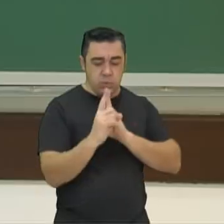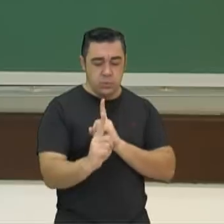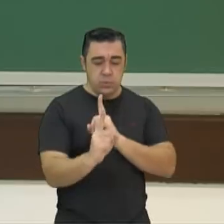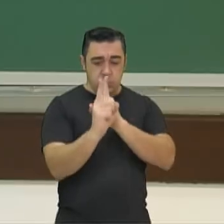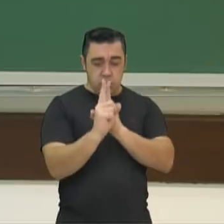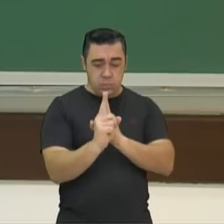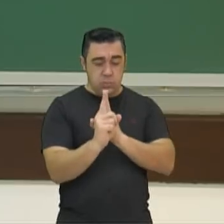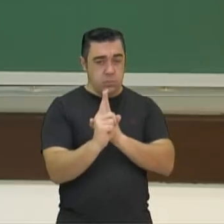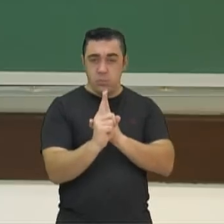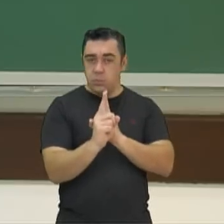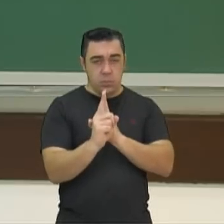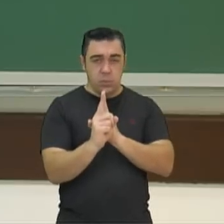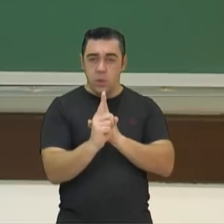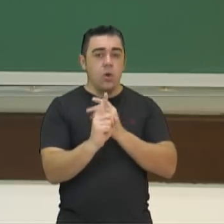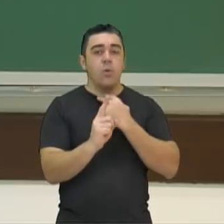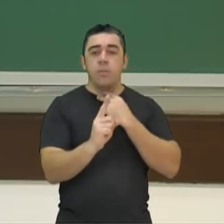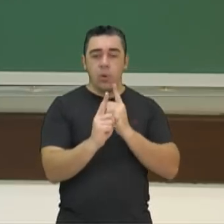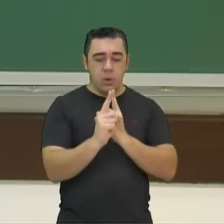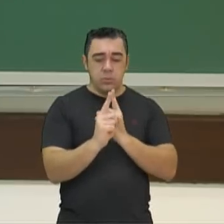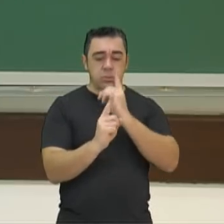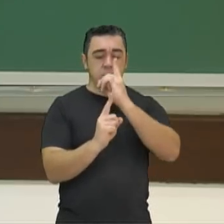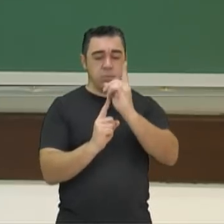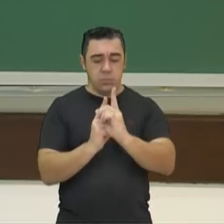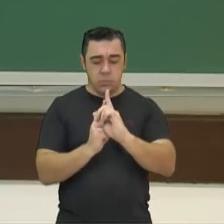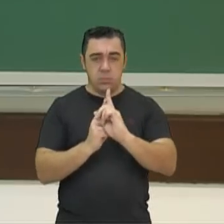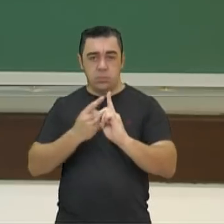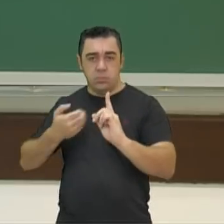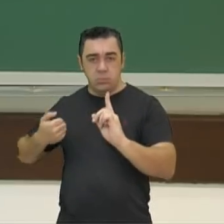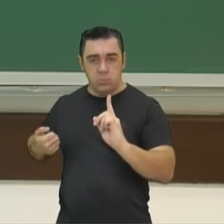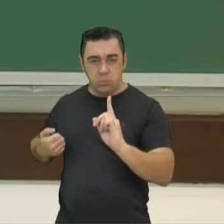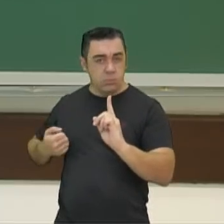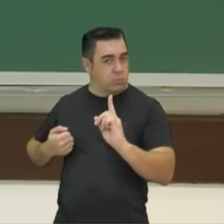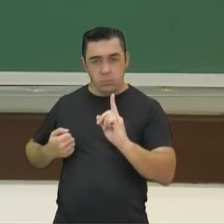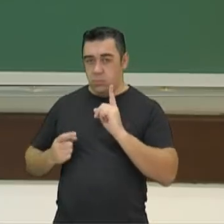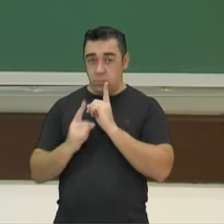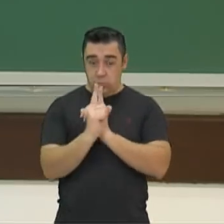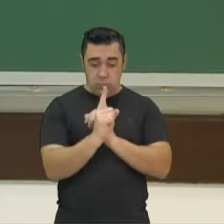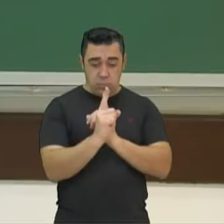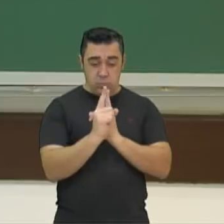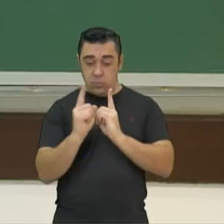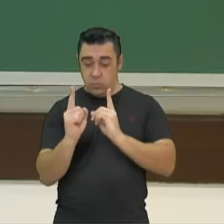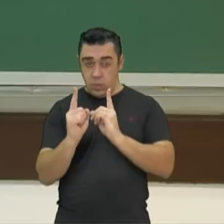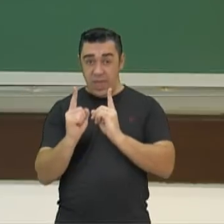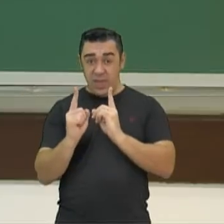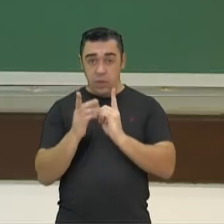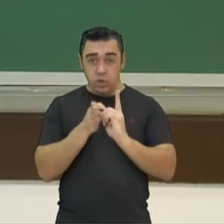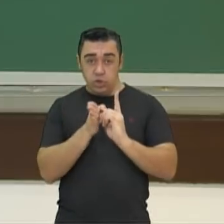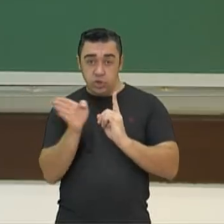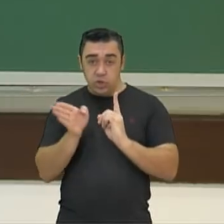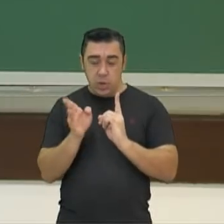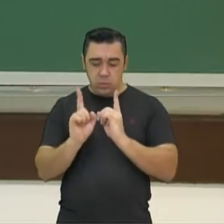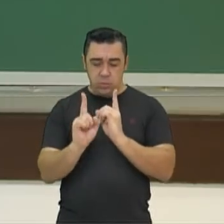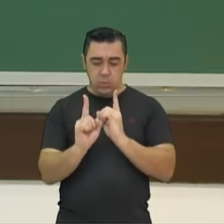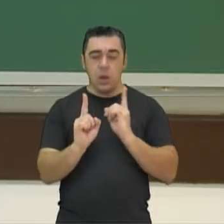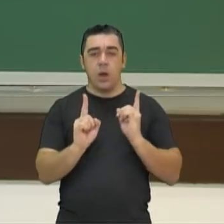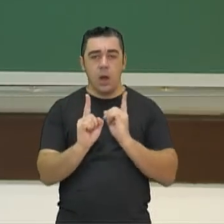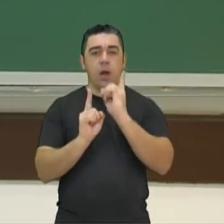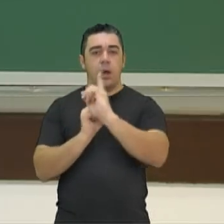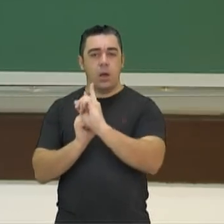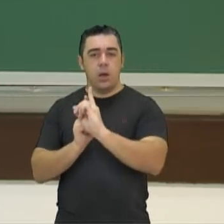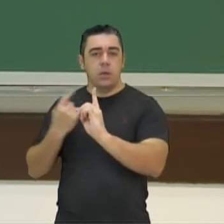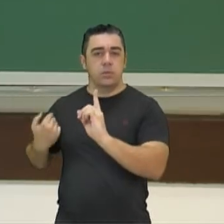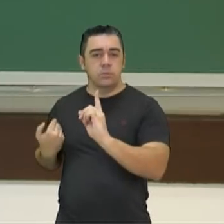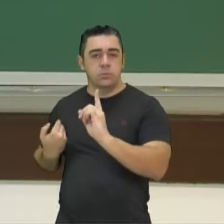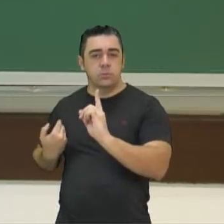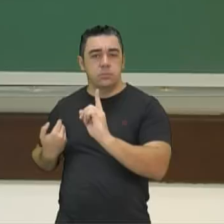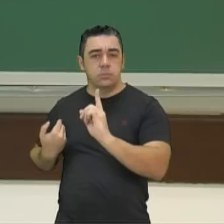captura na diagonal. Lembra, pensa lá no tabuleiro, como que ele vai capturar na diagonal? Então, ele vai sair de uma casinha e vai na diagonal, ele não captura de frente. Outra coisa